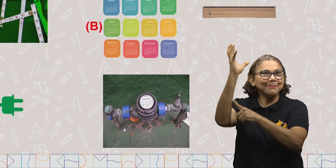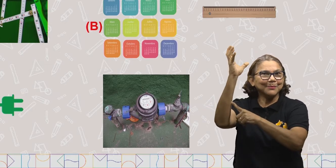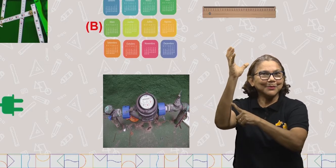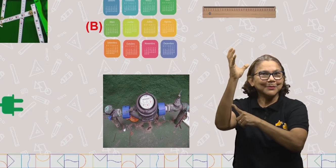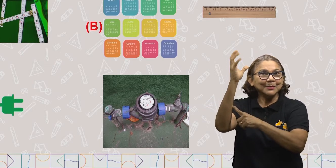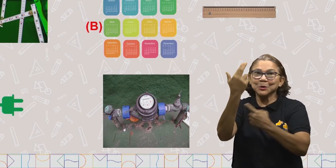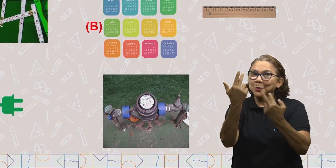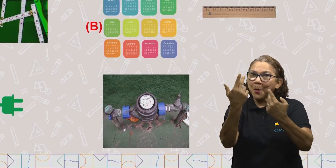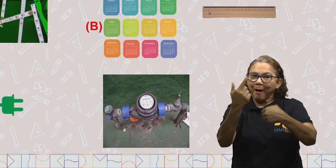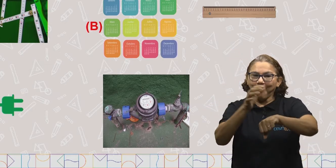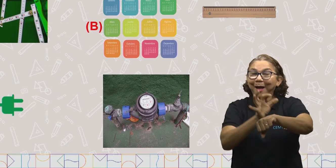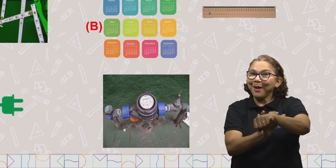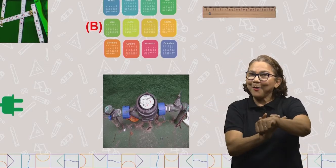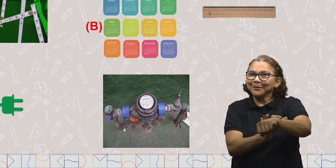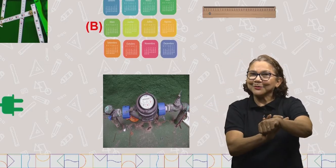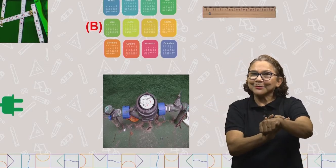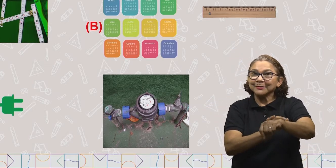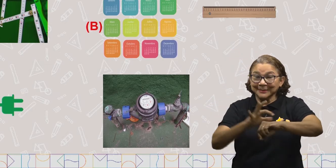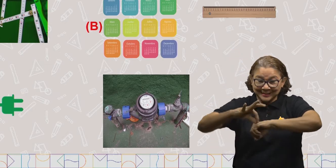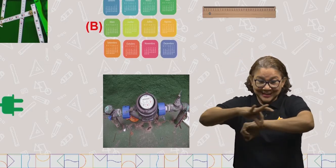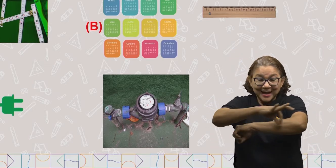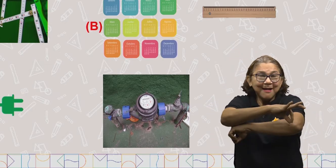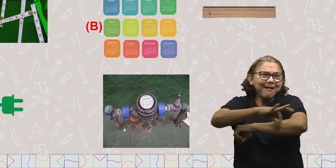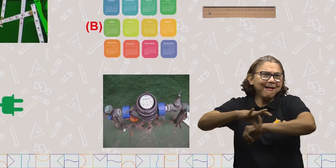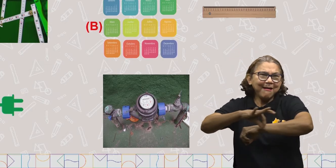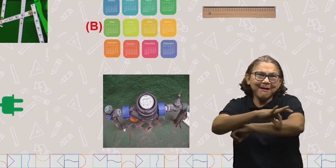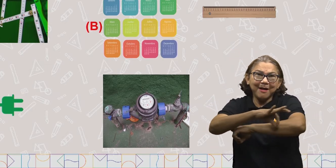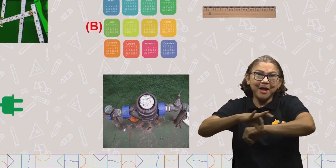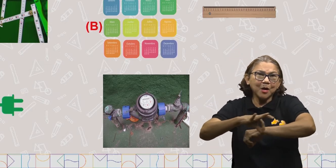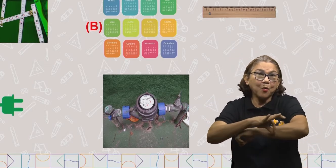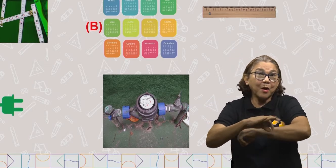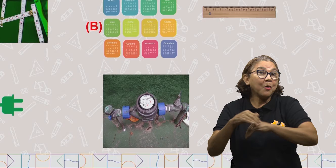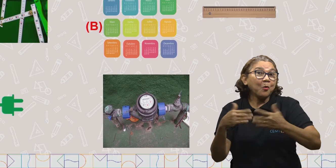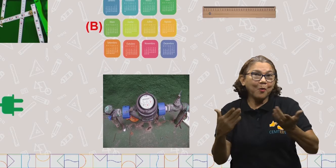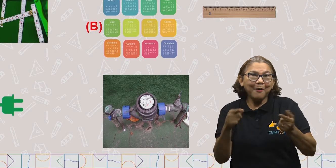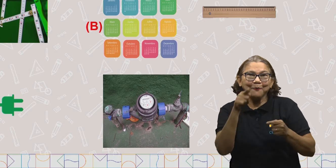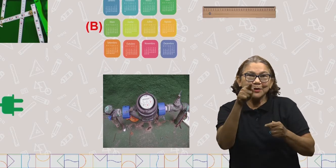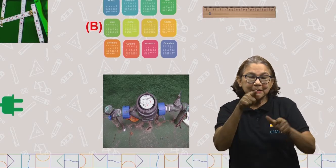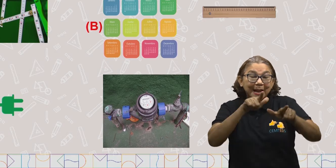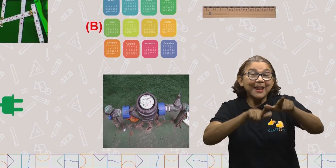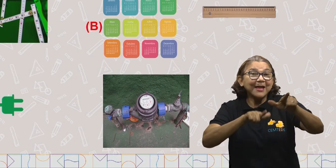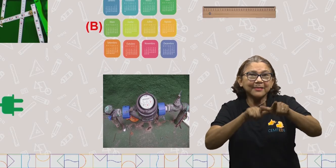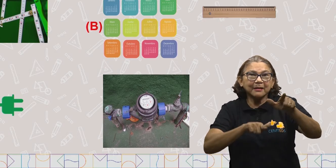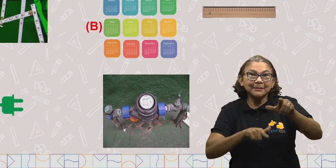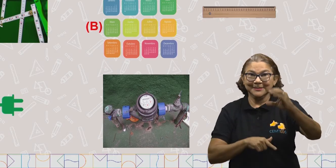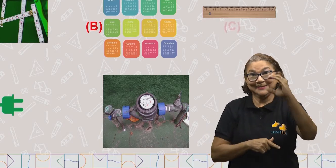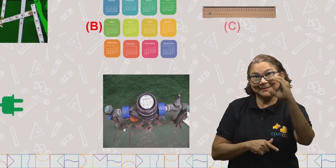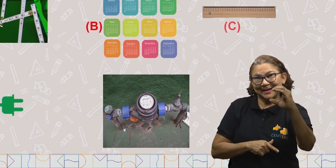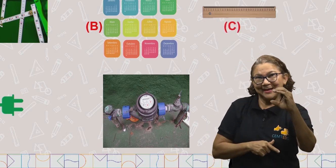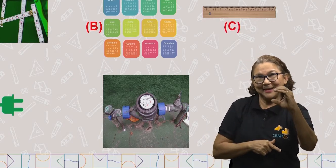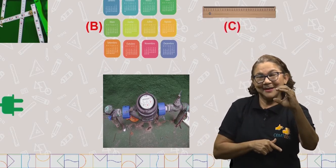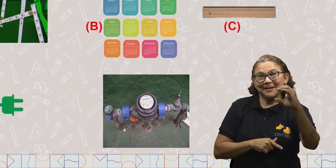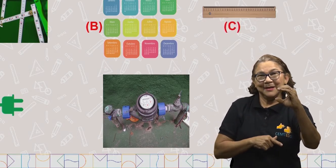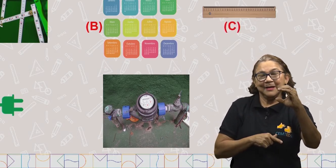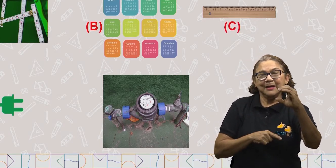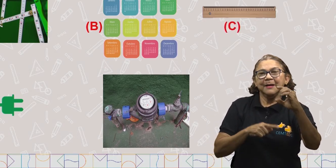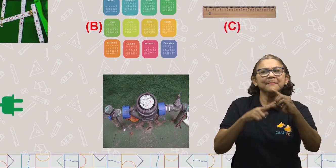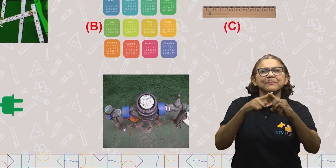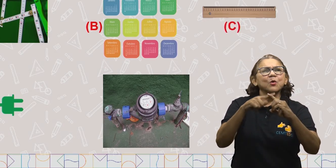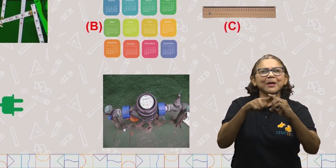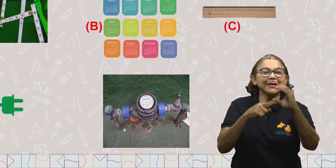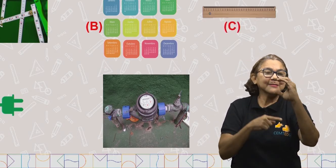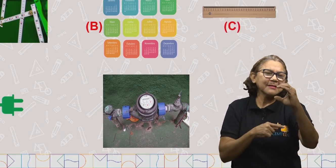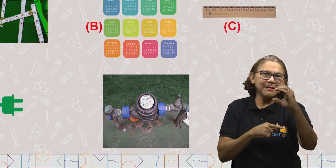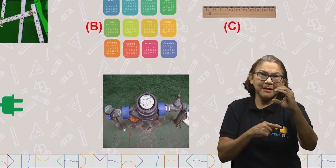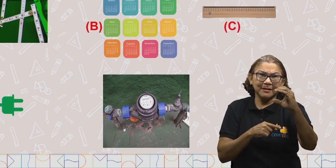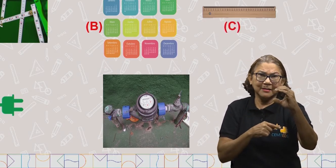tempo, assim como o relógio. E a régua? Qual foi a grandeza que você colocou? Letra C. A